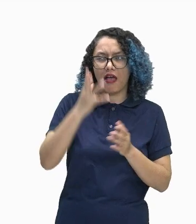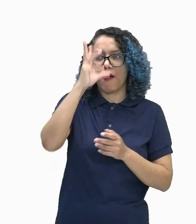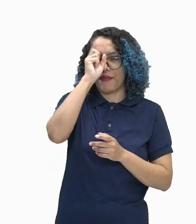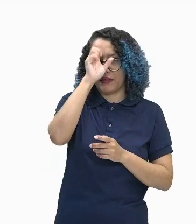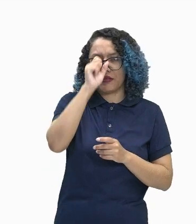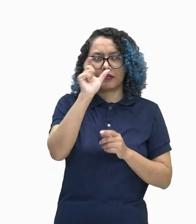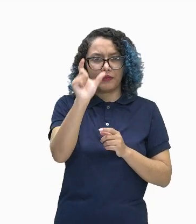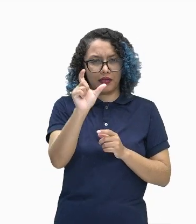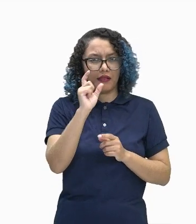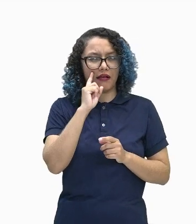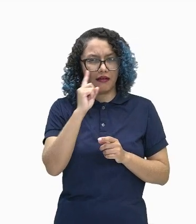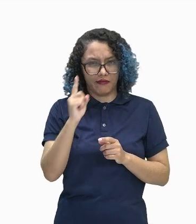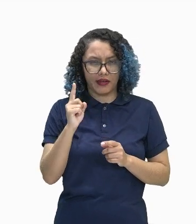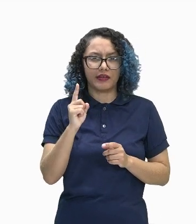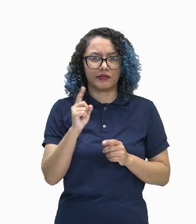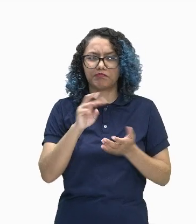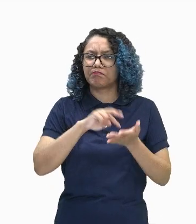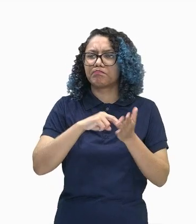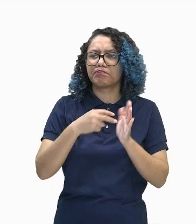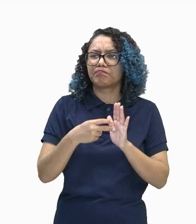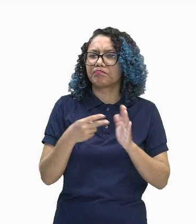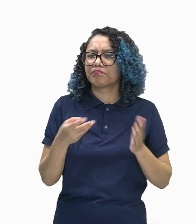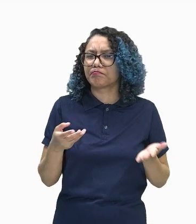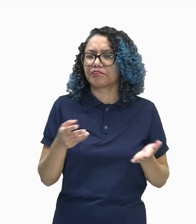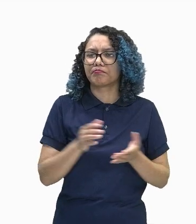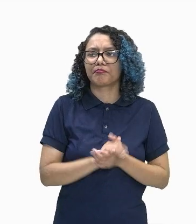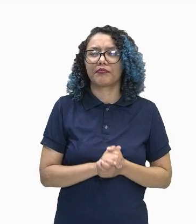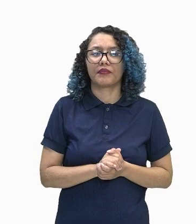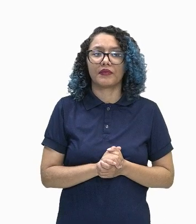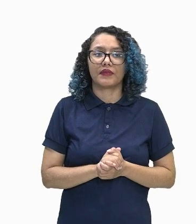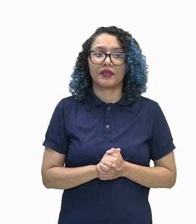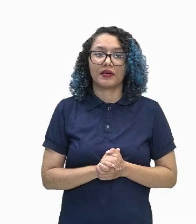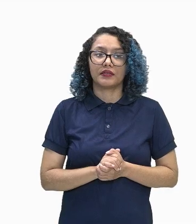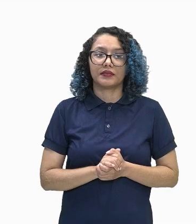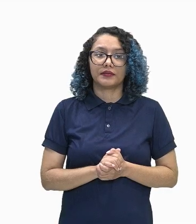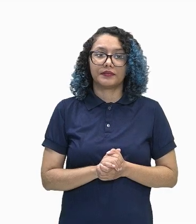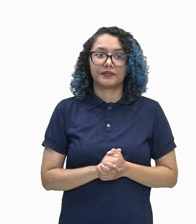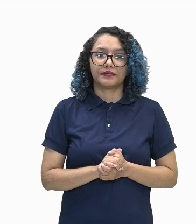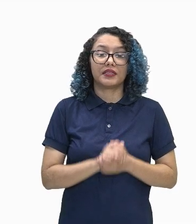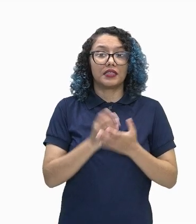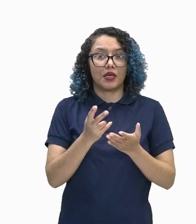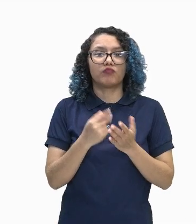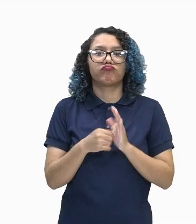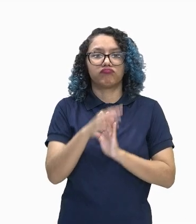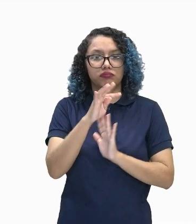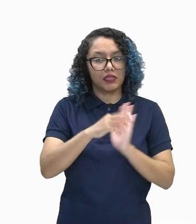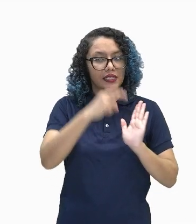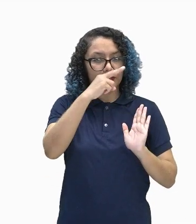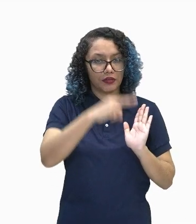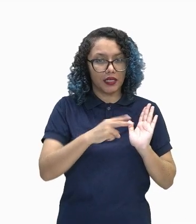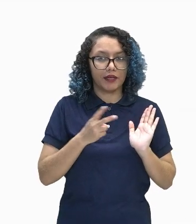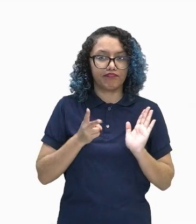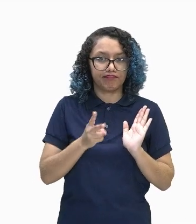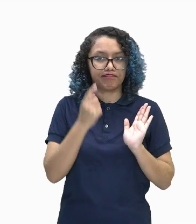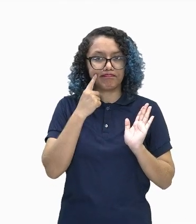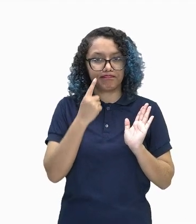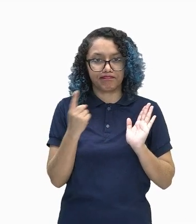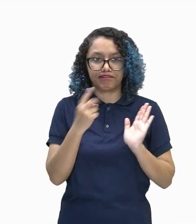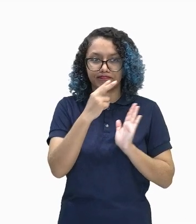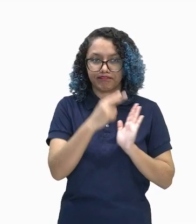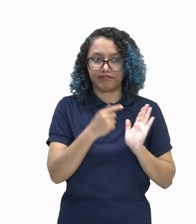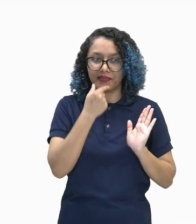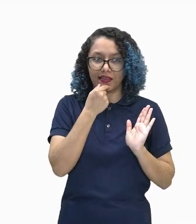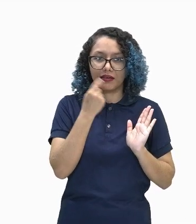palavra já. Então, o que ela significa? Em inglês aqui você tem convince the reader to have an